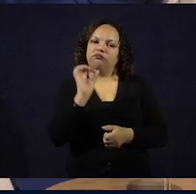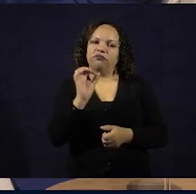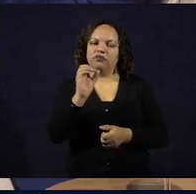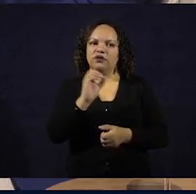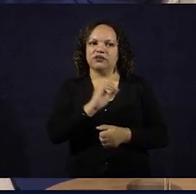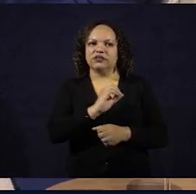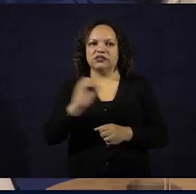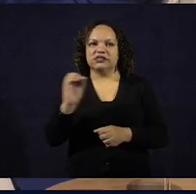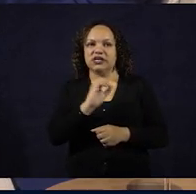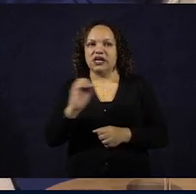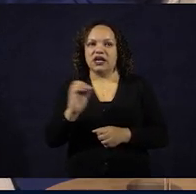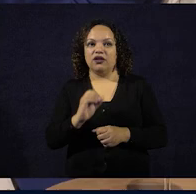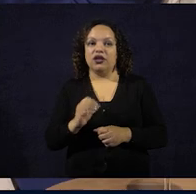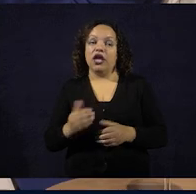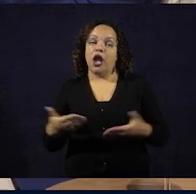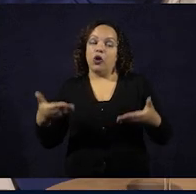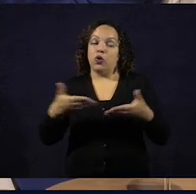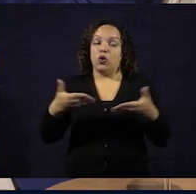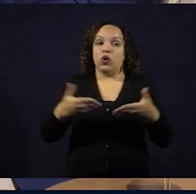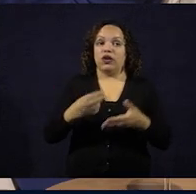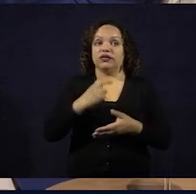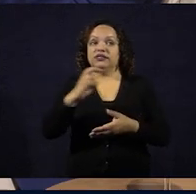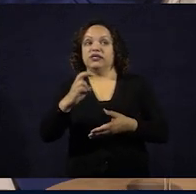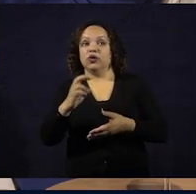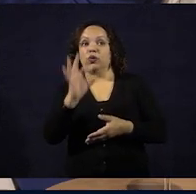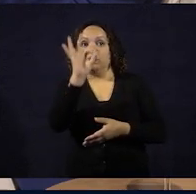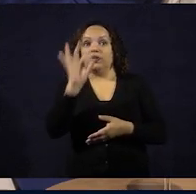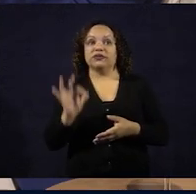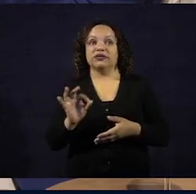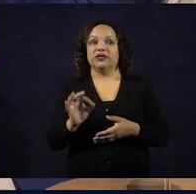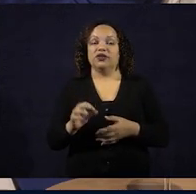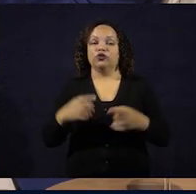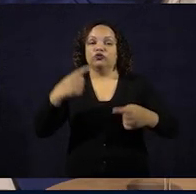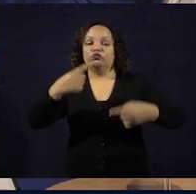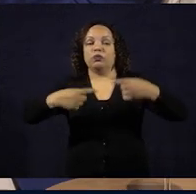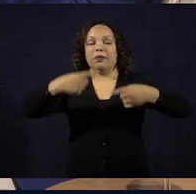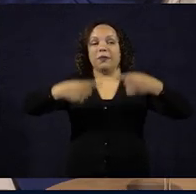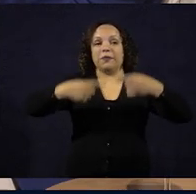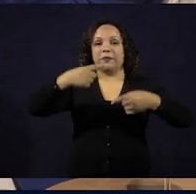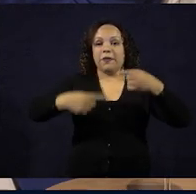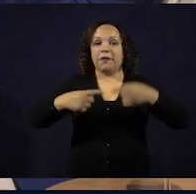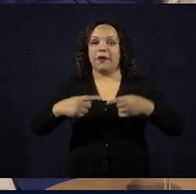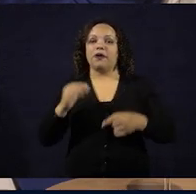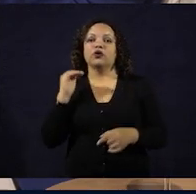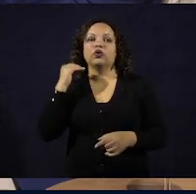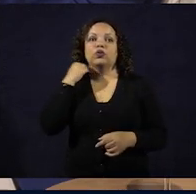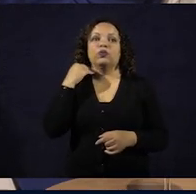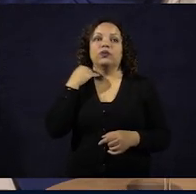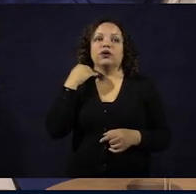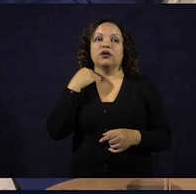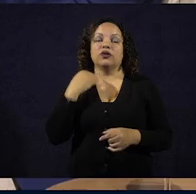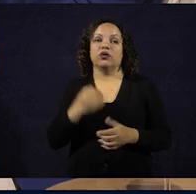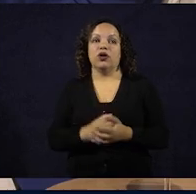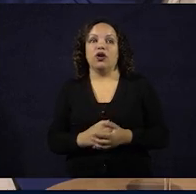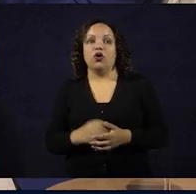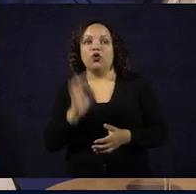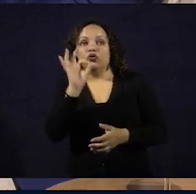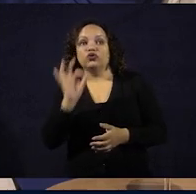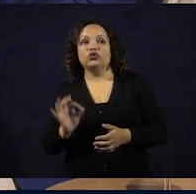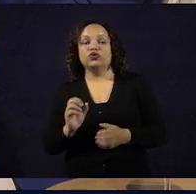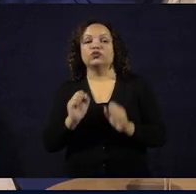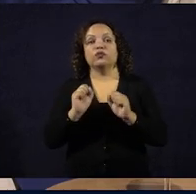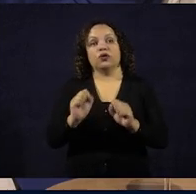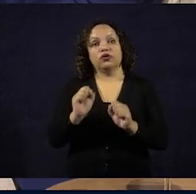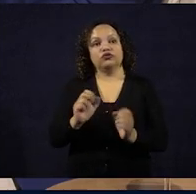mais próximo de 5% e a gente tem discutido muito lá no banco né teve essa questão de que eventualmente a taxa de juros pode